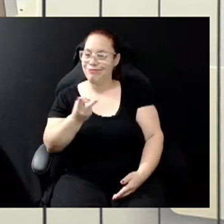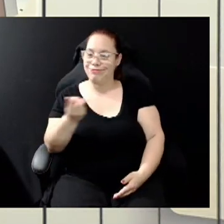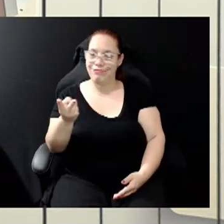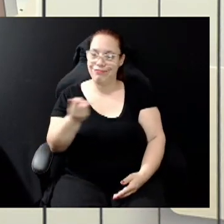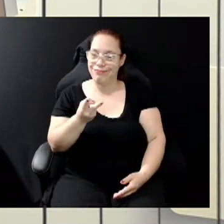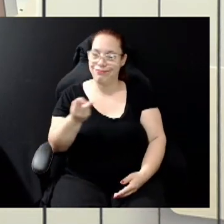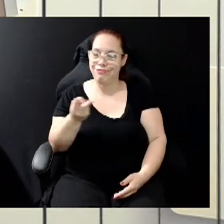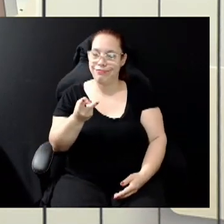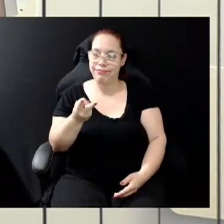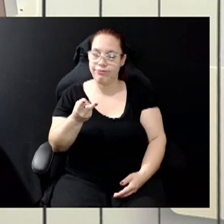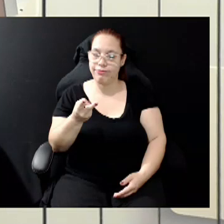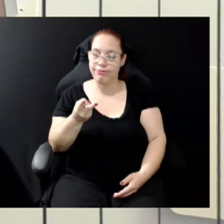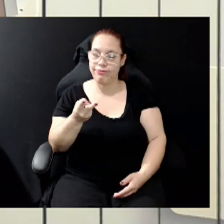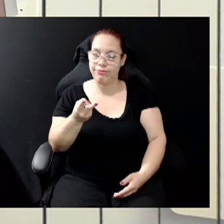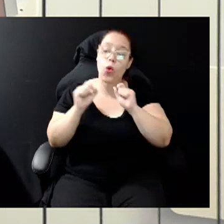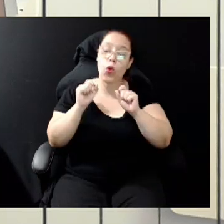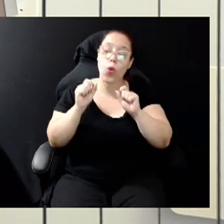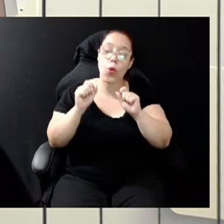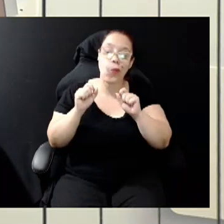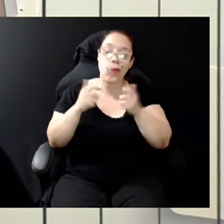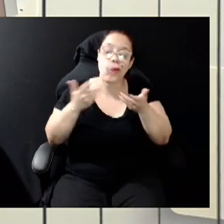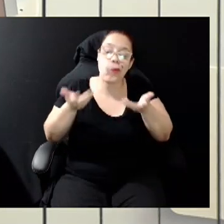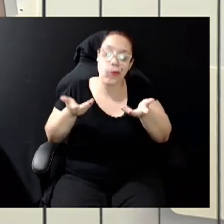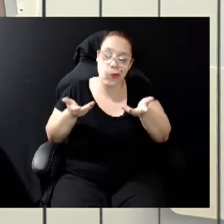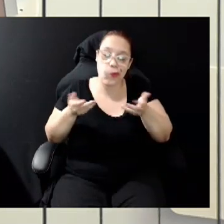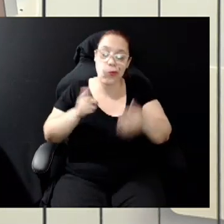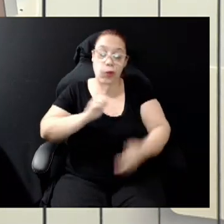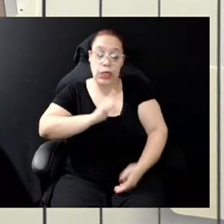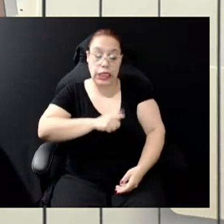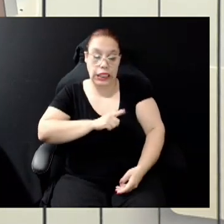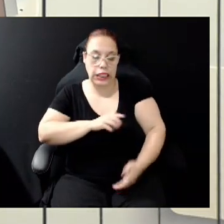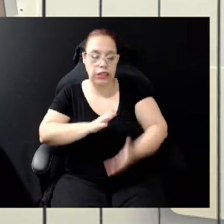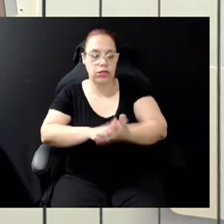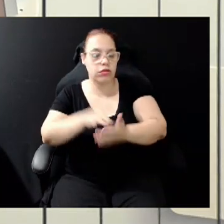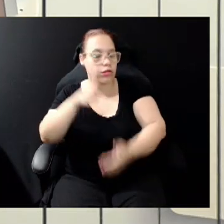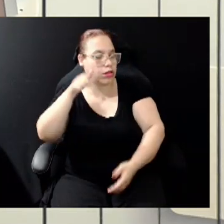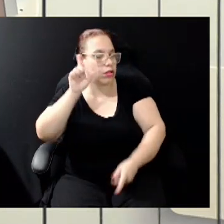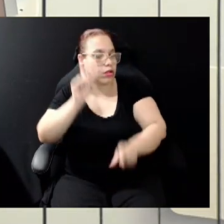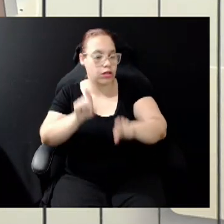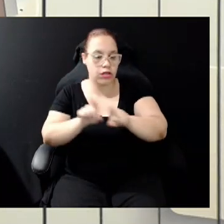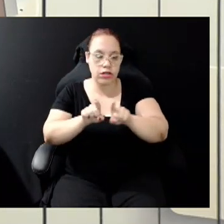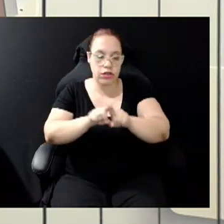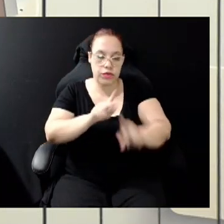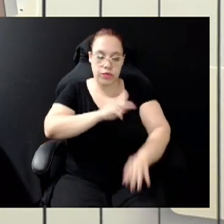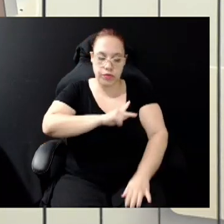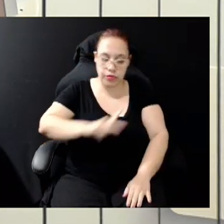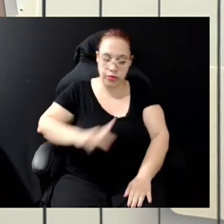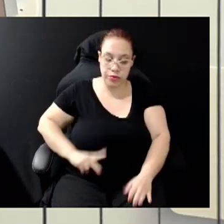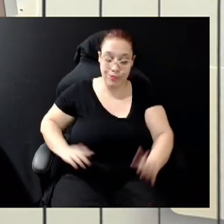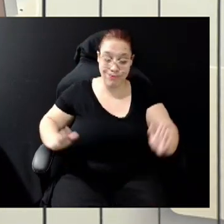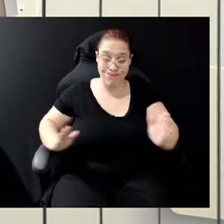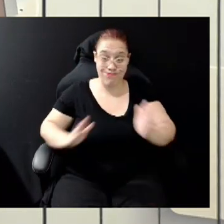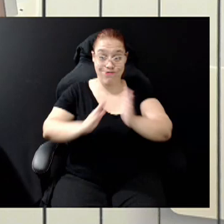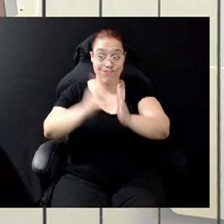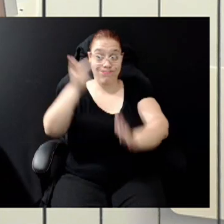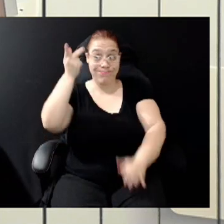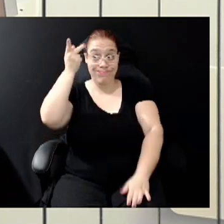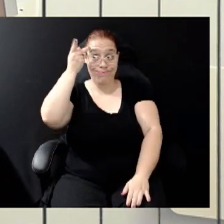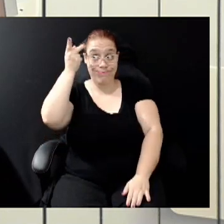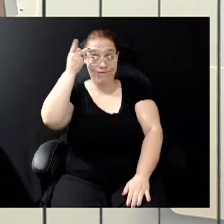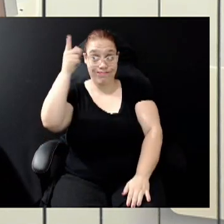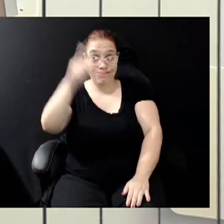como é que fica a situação no grupo. Ontem também a Ponte Preta enfrentou o São Paulo fora de